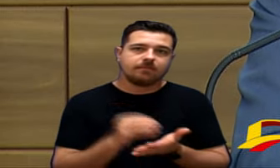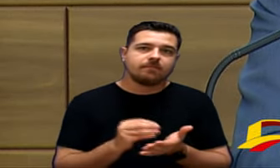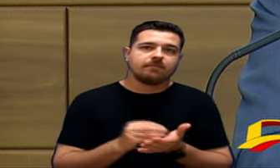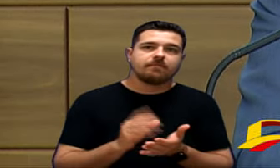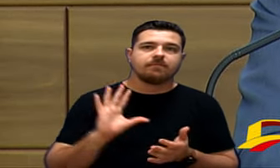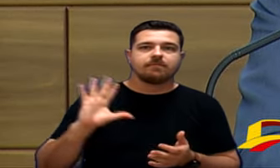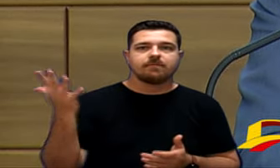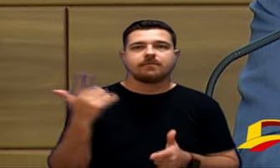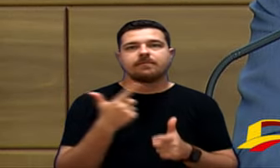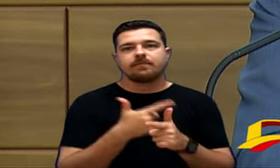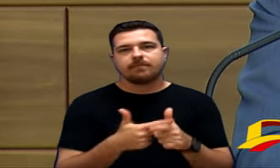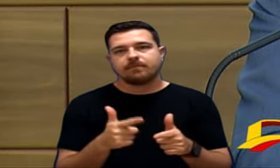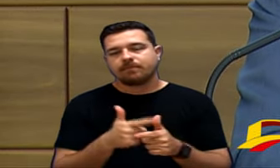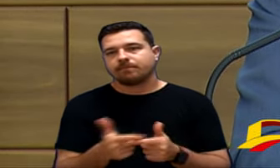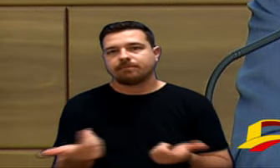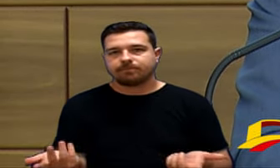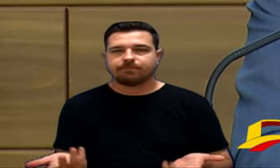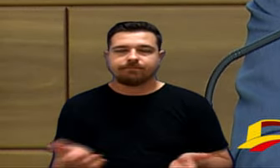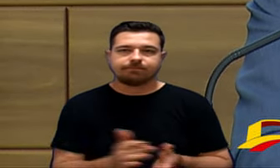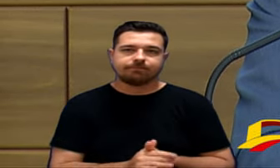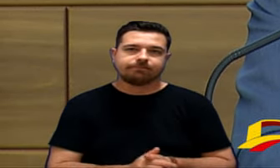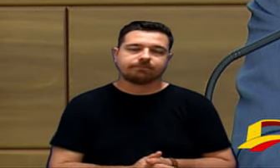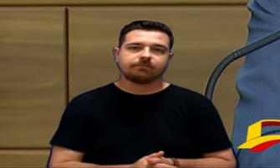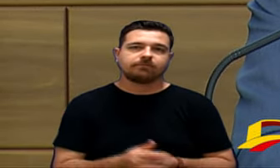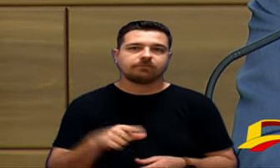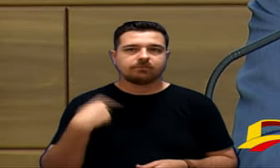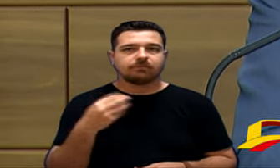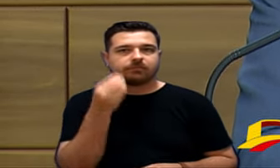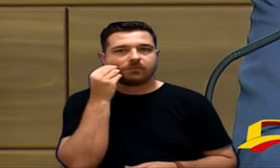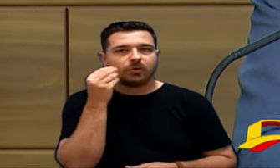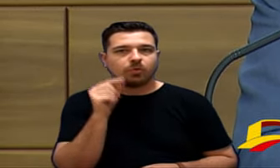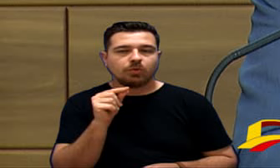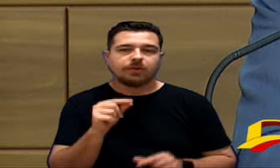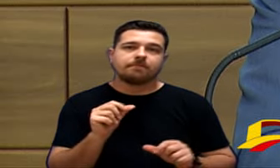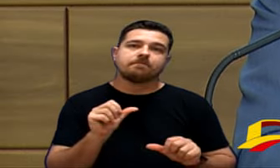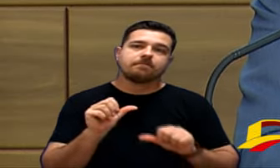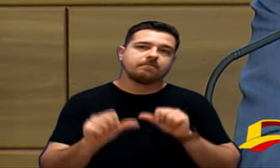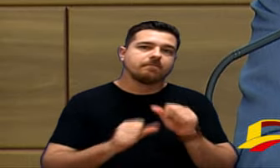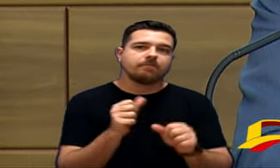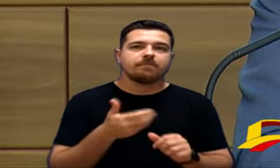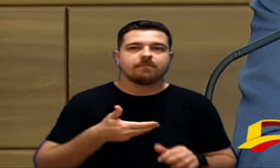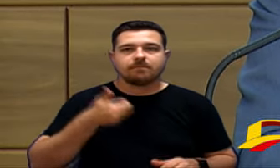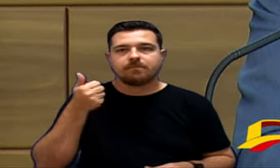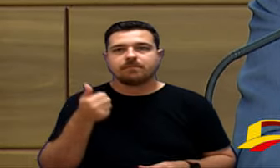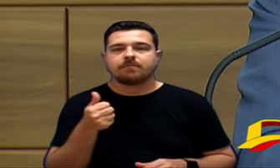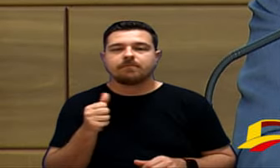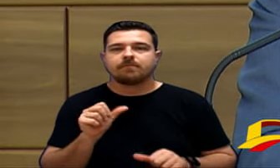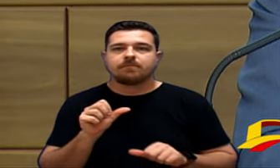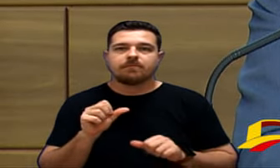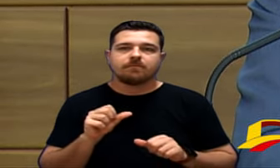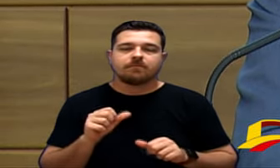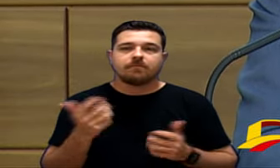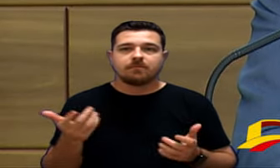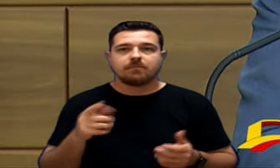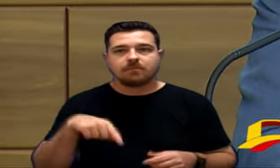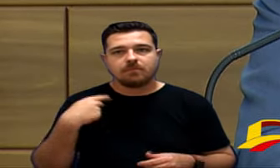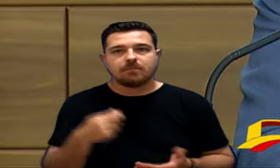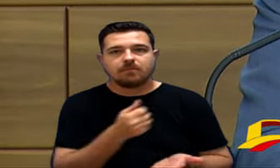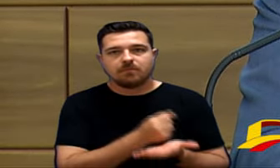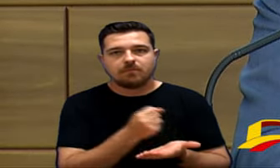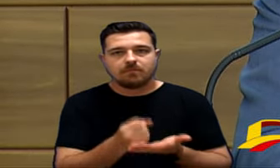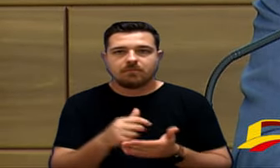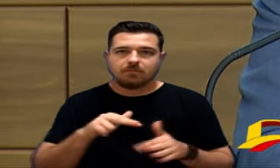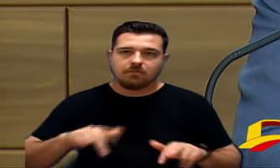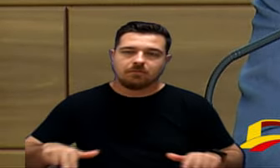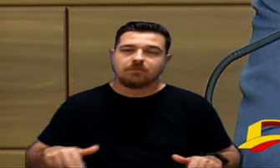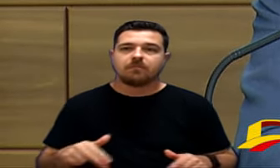a gente tenha problemas né e a gente tem tentado cada vez mais melhorar isso daí então assim as contratações do poder público A grande maioria